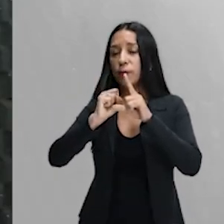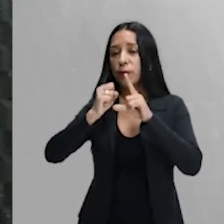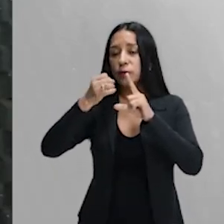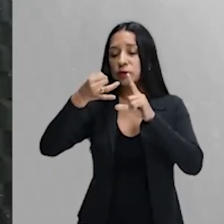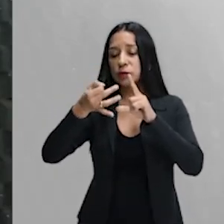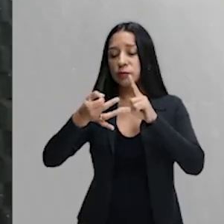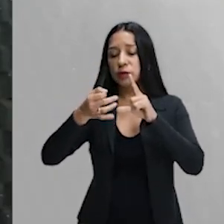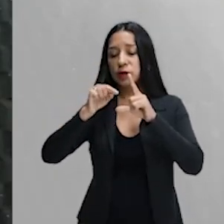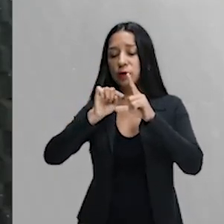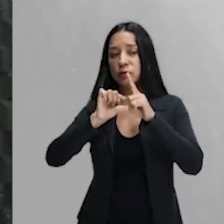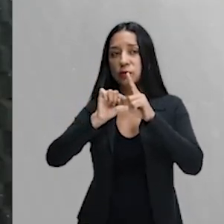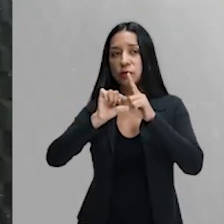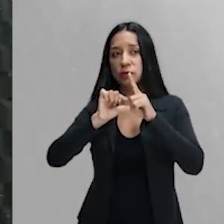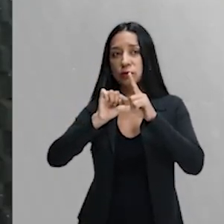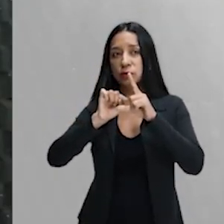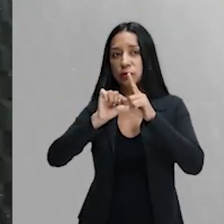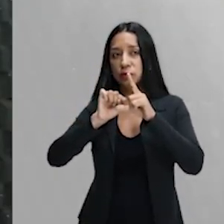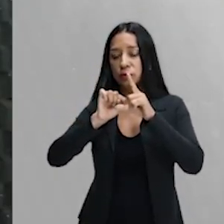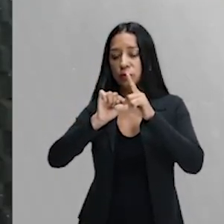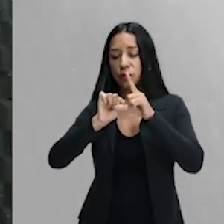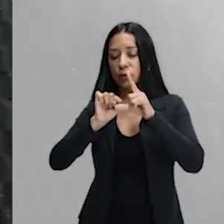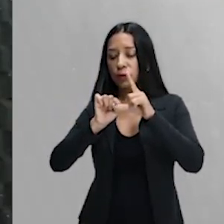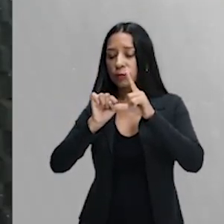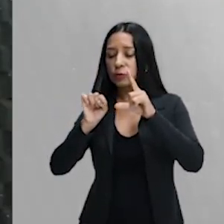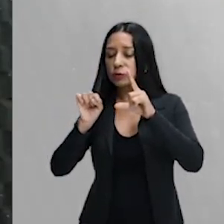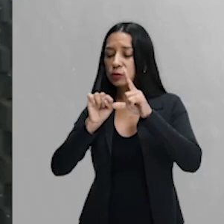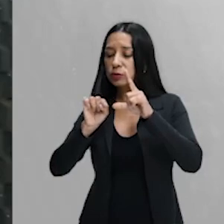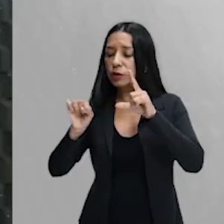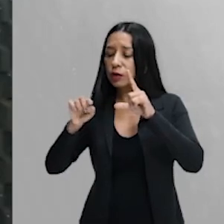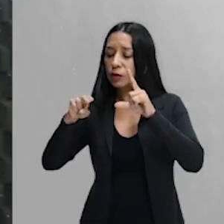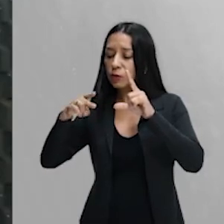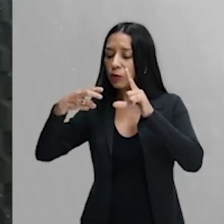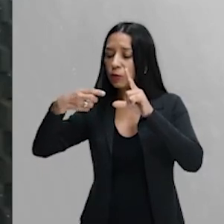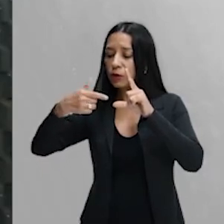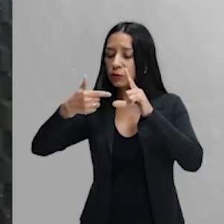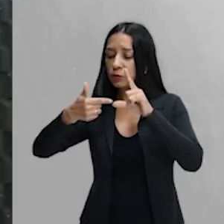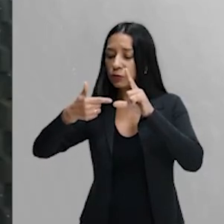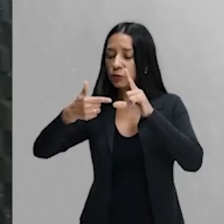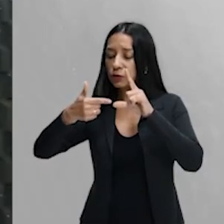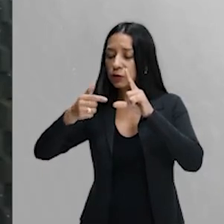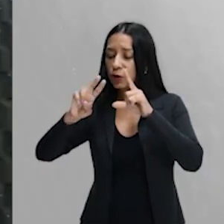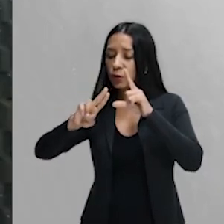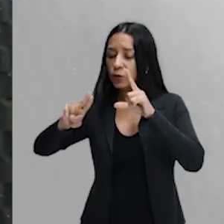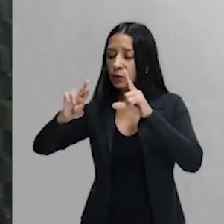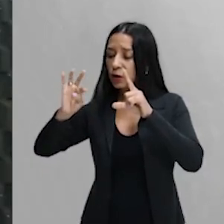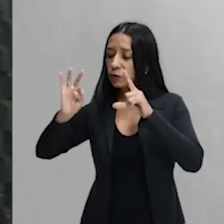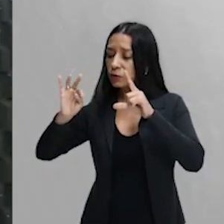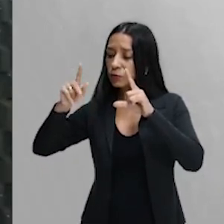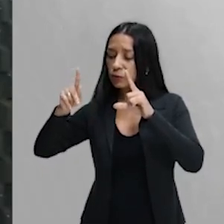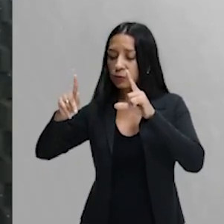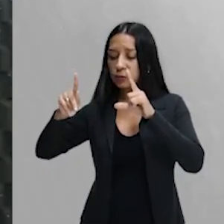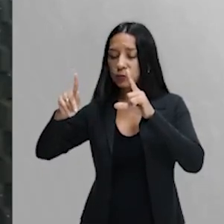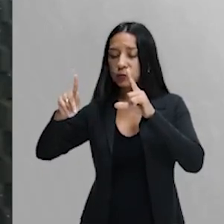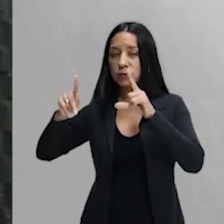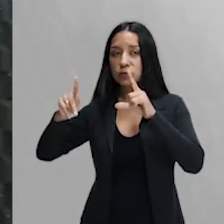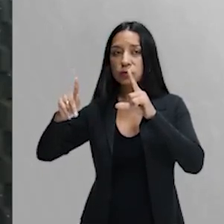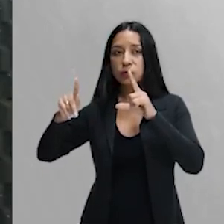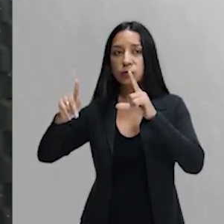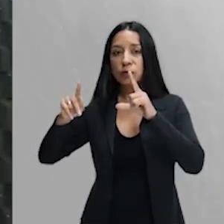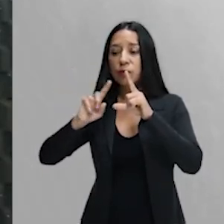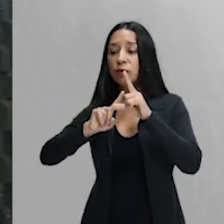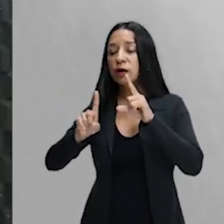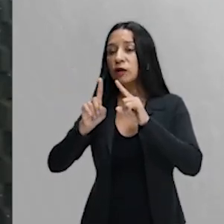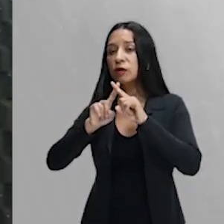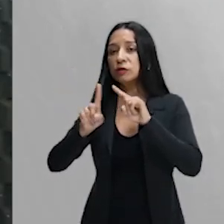essa medida aqui vale 2, ó. Daqui para cá vale 2, e aplicar o teorema de Pitágoras.